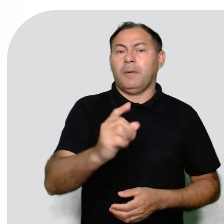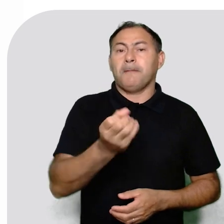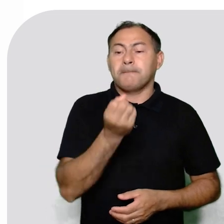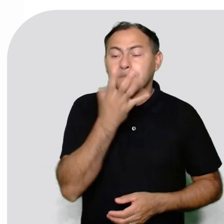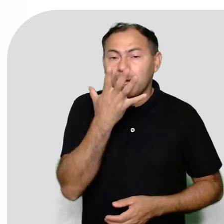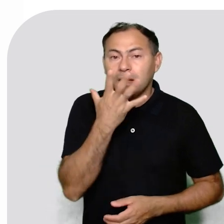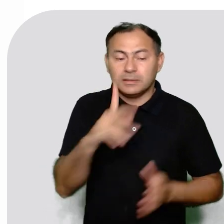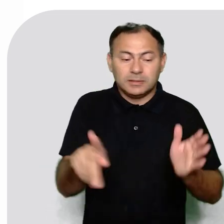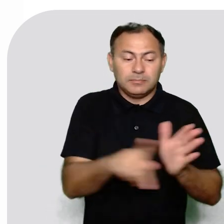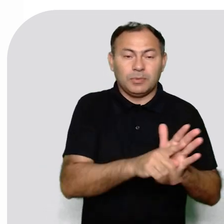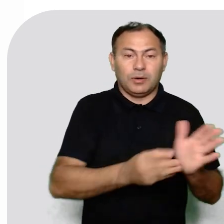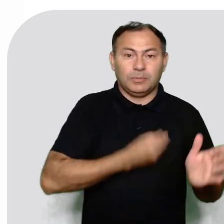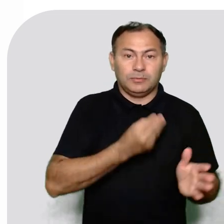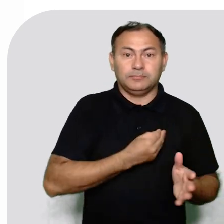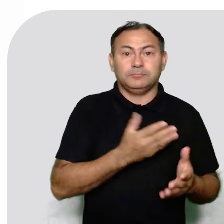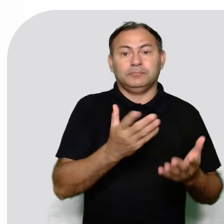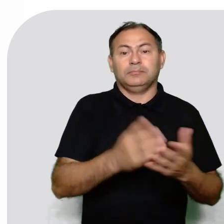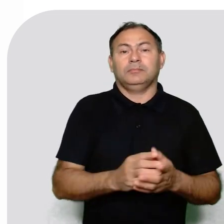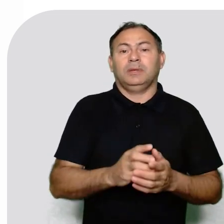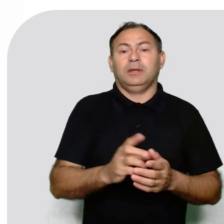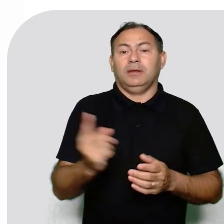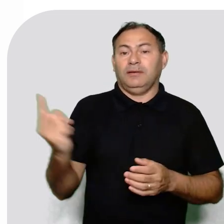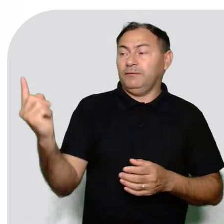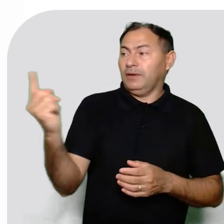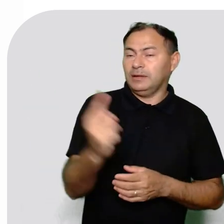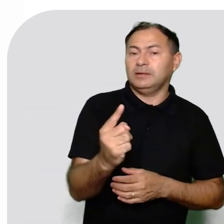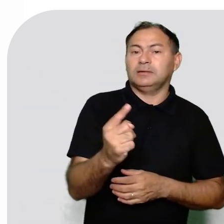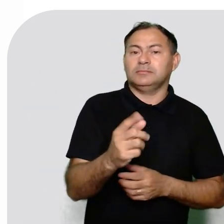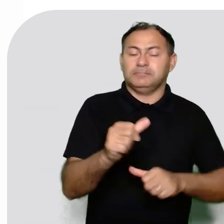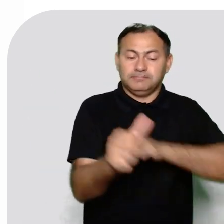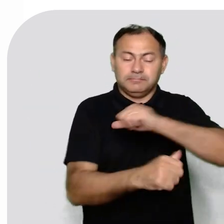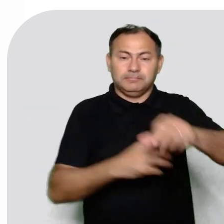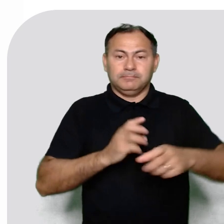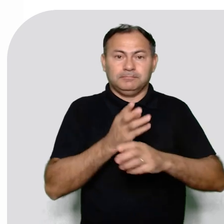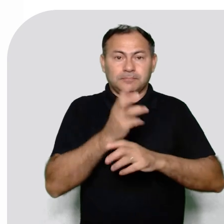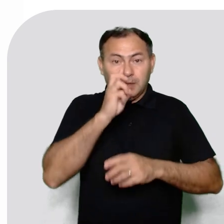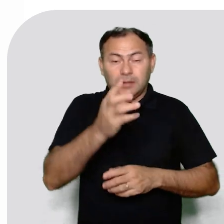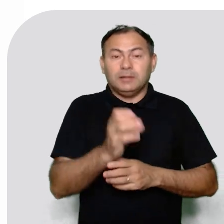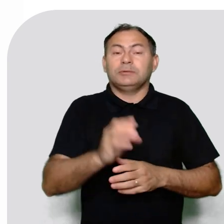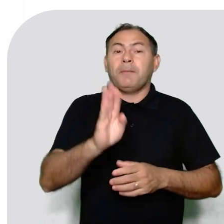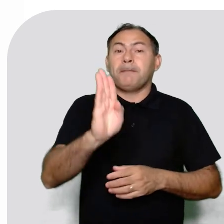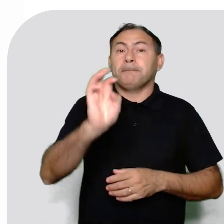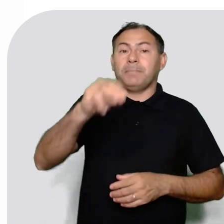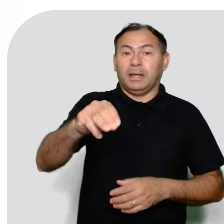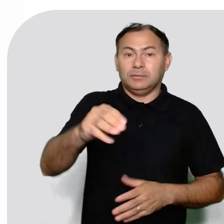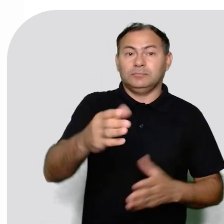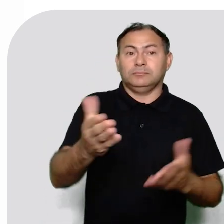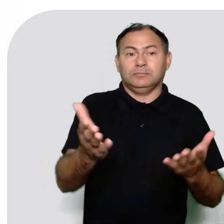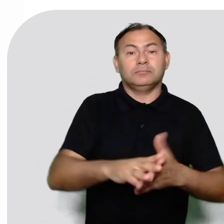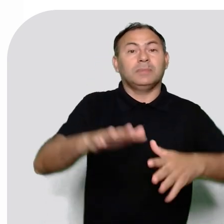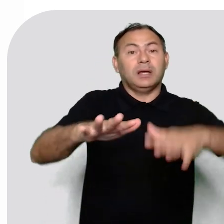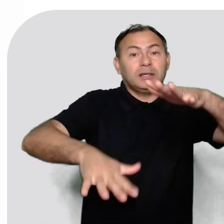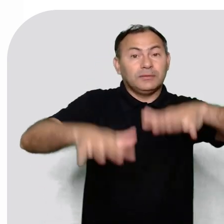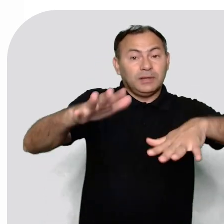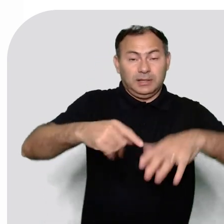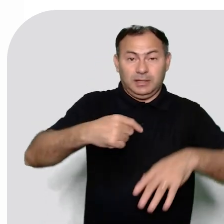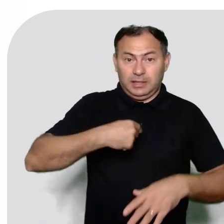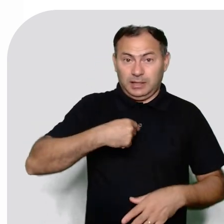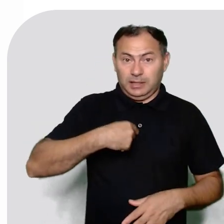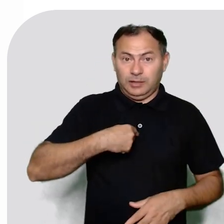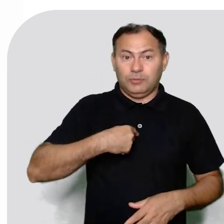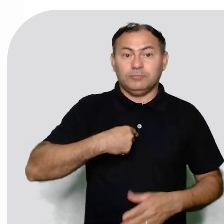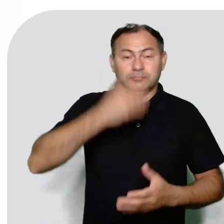um bem em si mesmo vem revestido de um bem. E às vezes